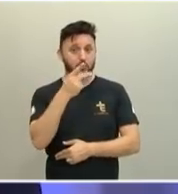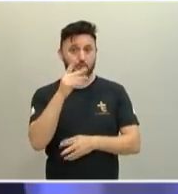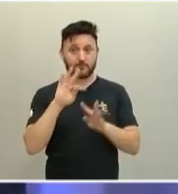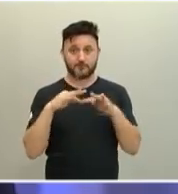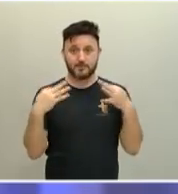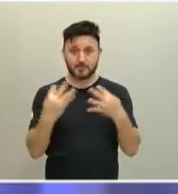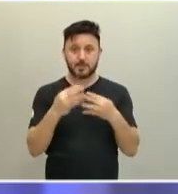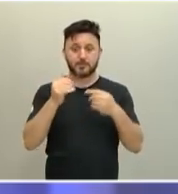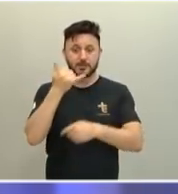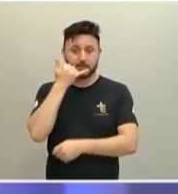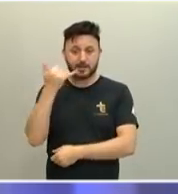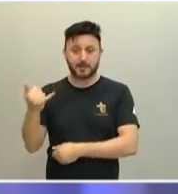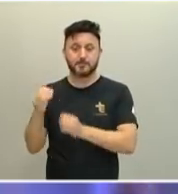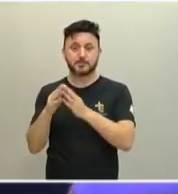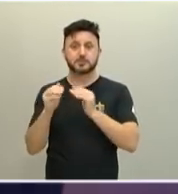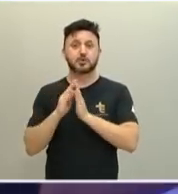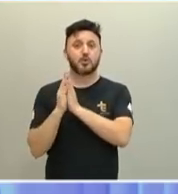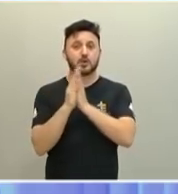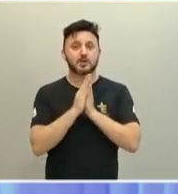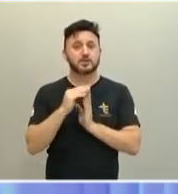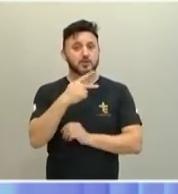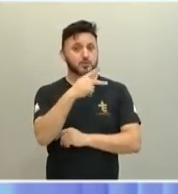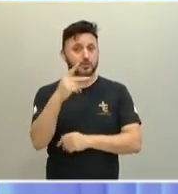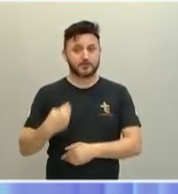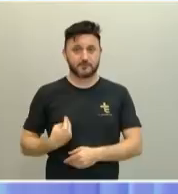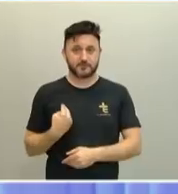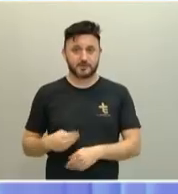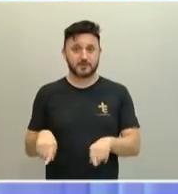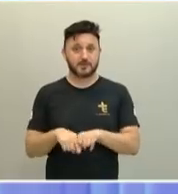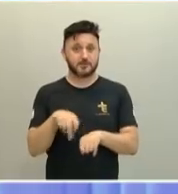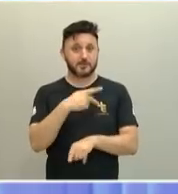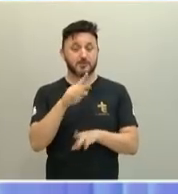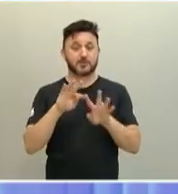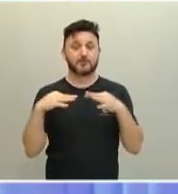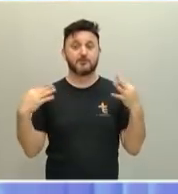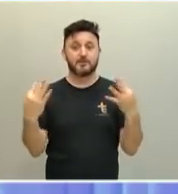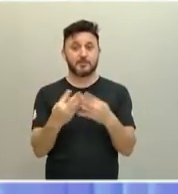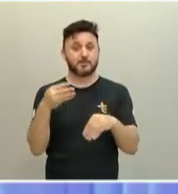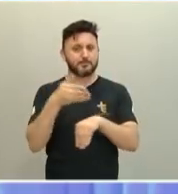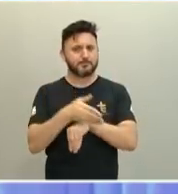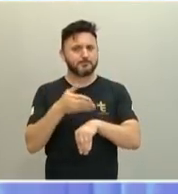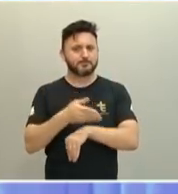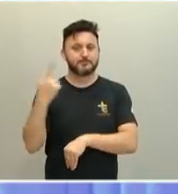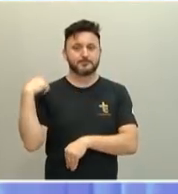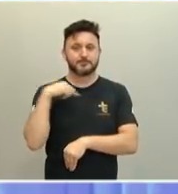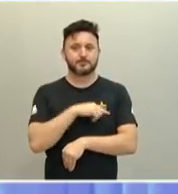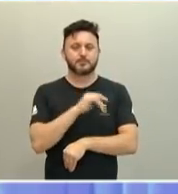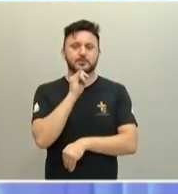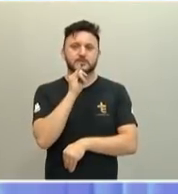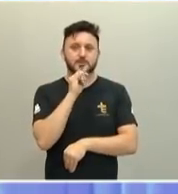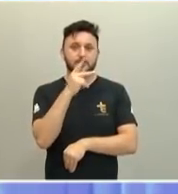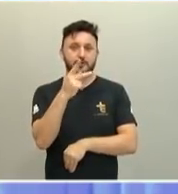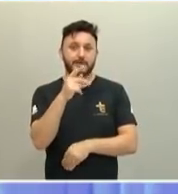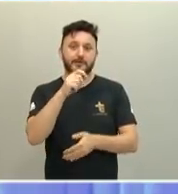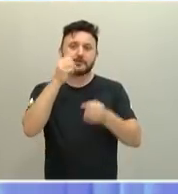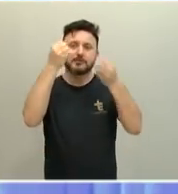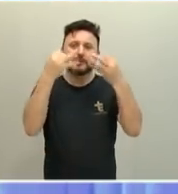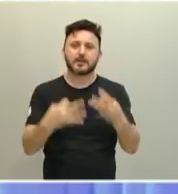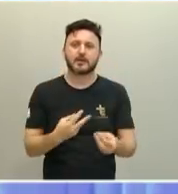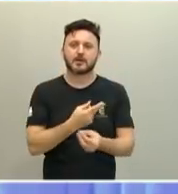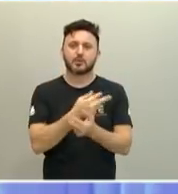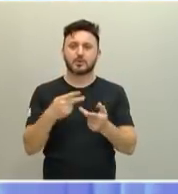41-3221-6060, liga para cá, você pode participar conosco. Vai colocando hoje a sua situação de desesperança, de